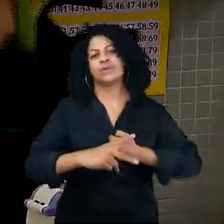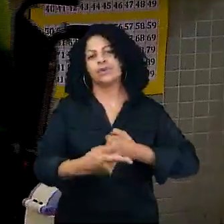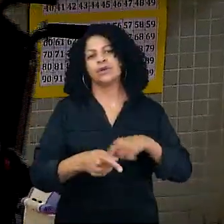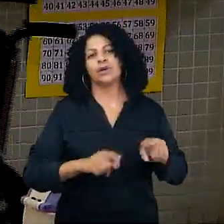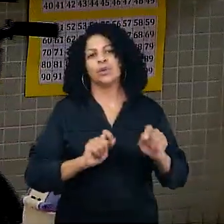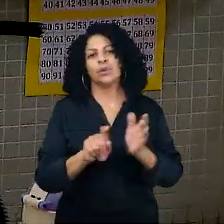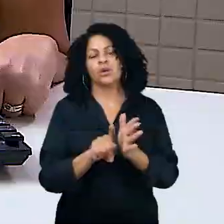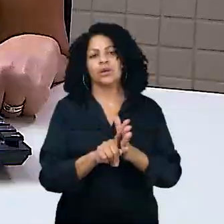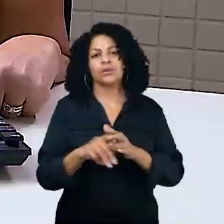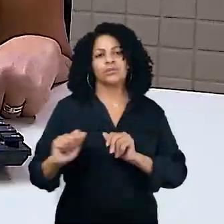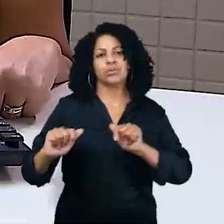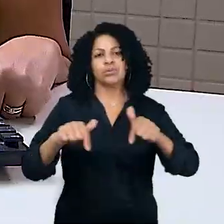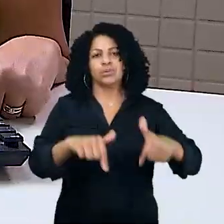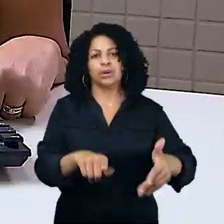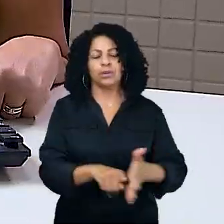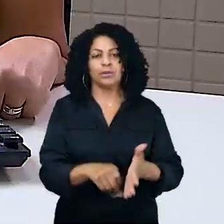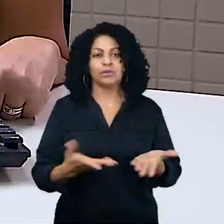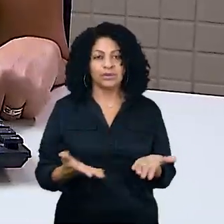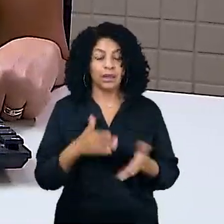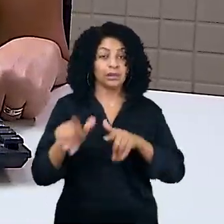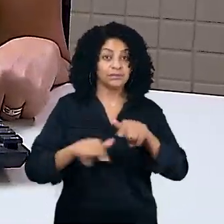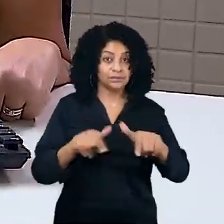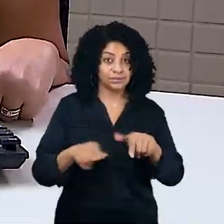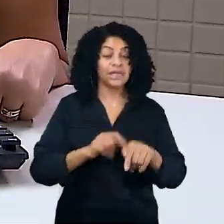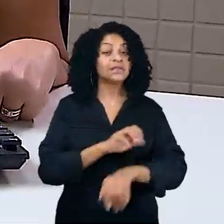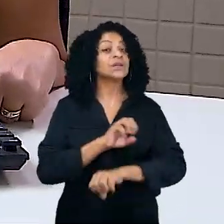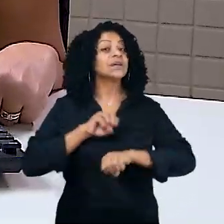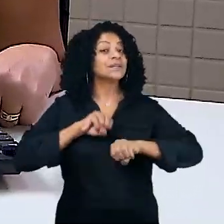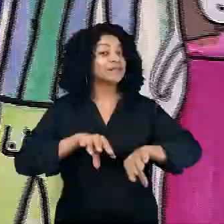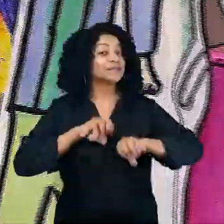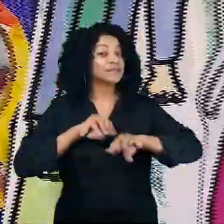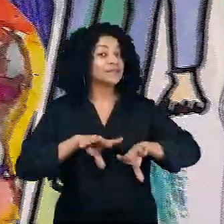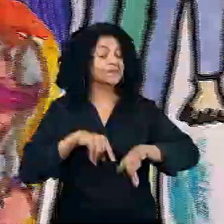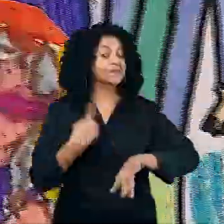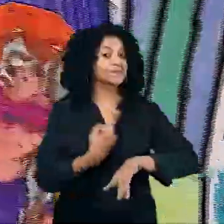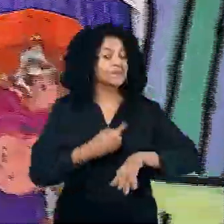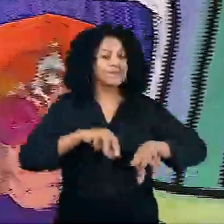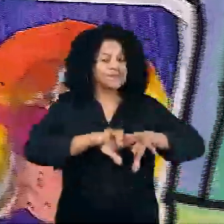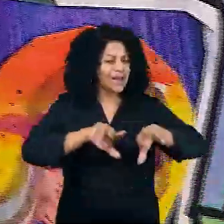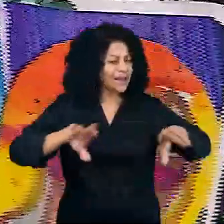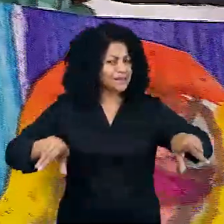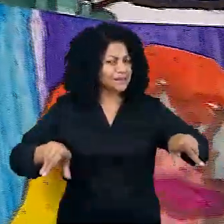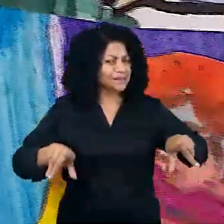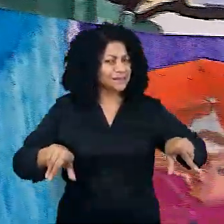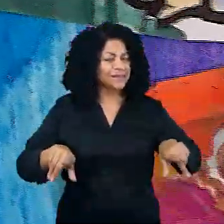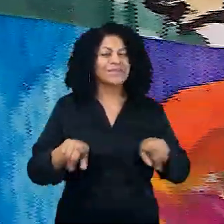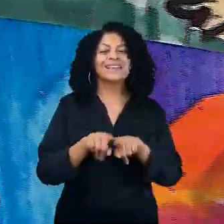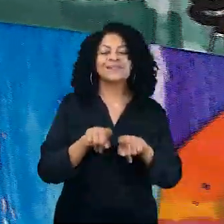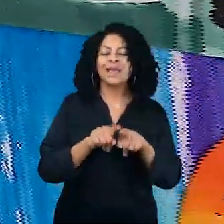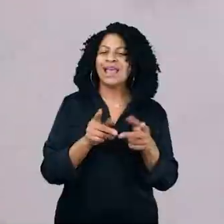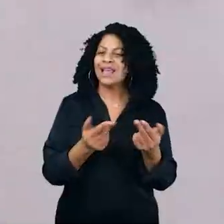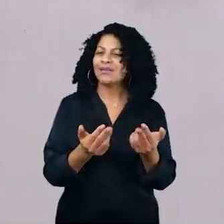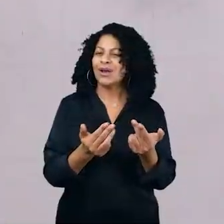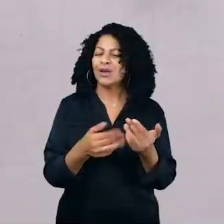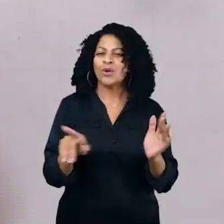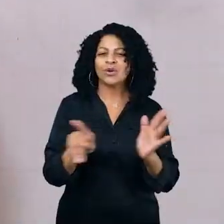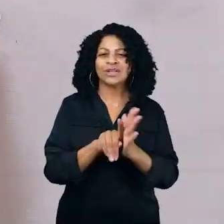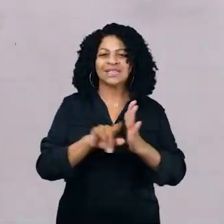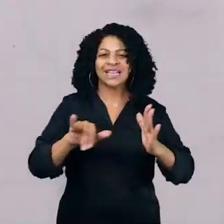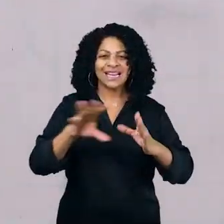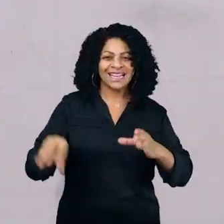evitar ações trabalhistas, o caminho é a educação. Somos diversos, mas iguais perante a